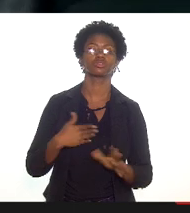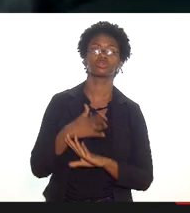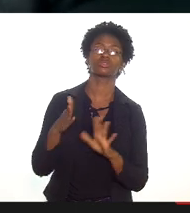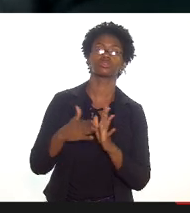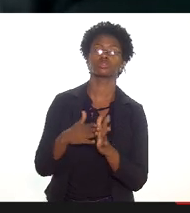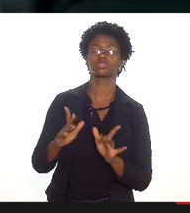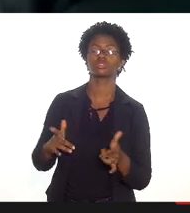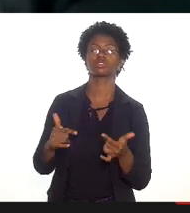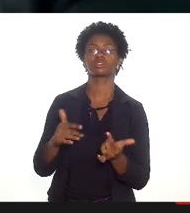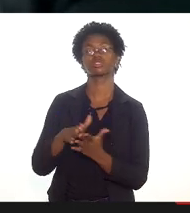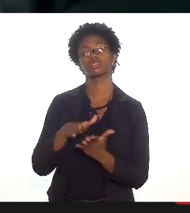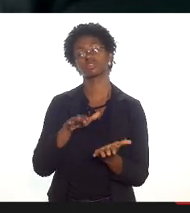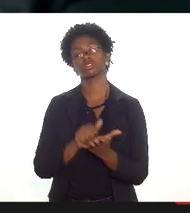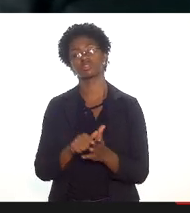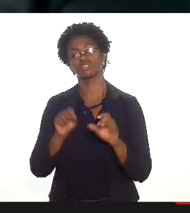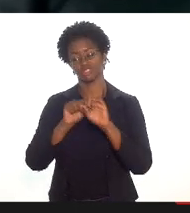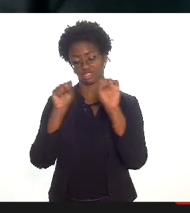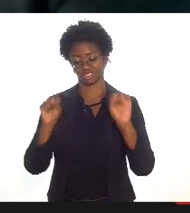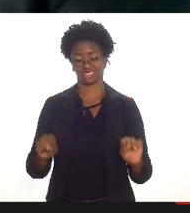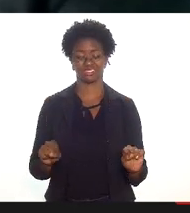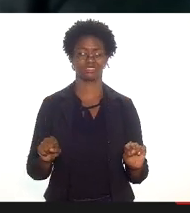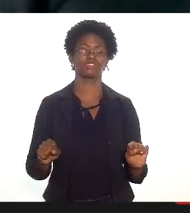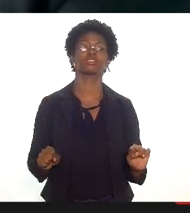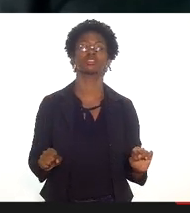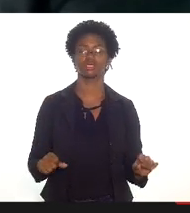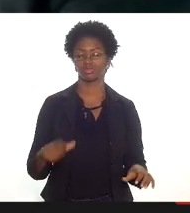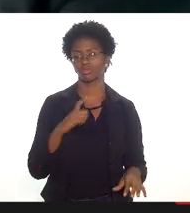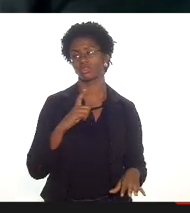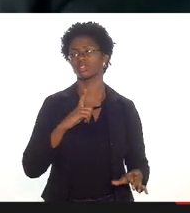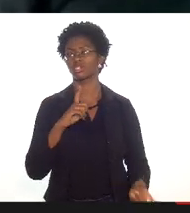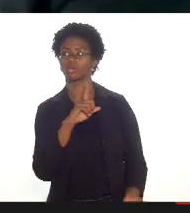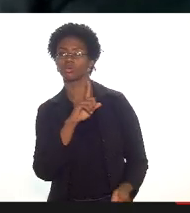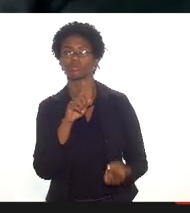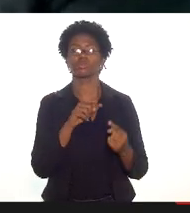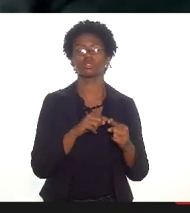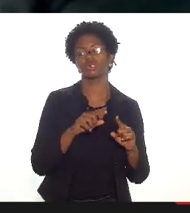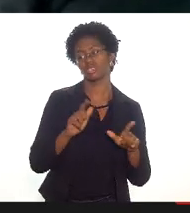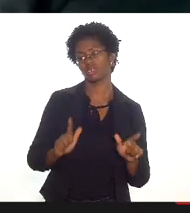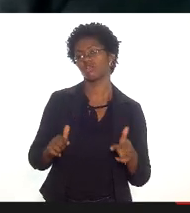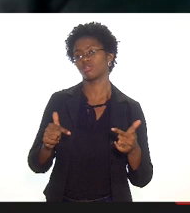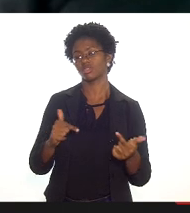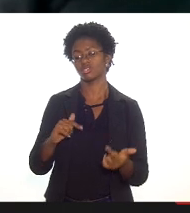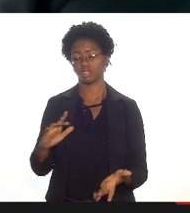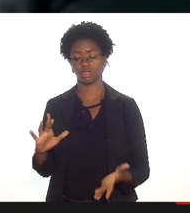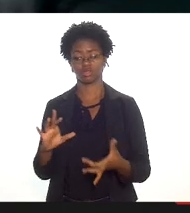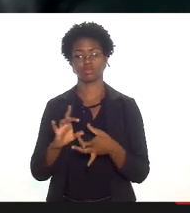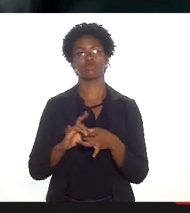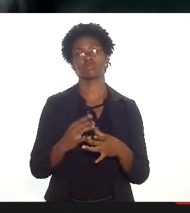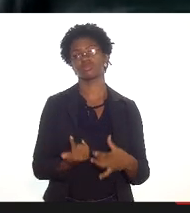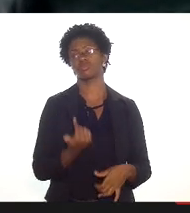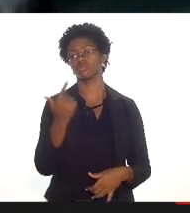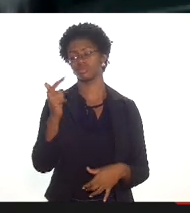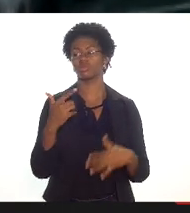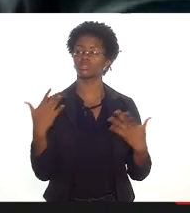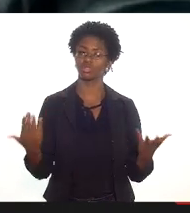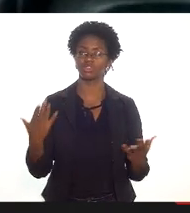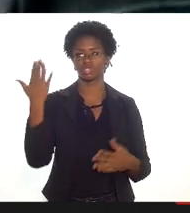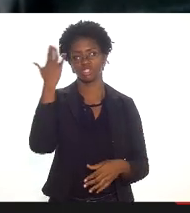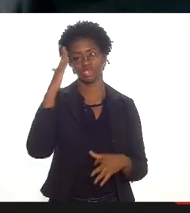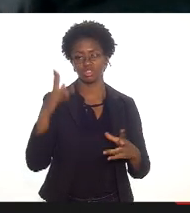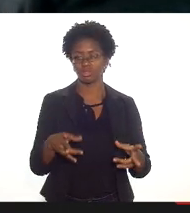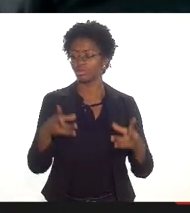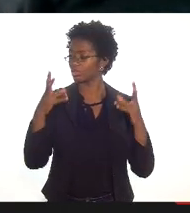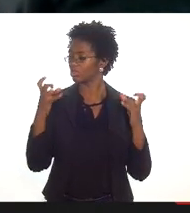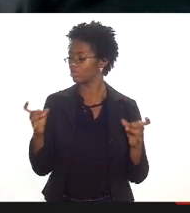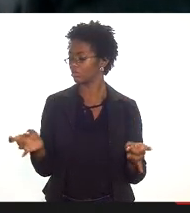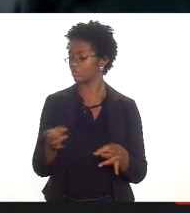sistema vai derivar em uma ação compatível no outro. Então, entende que há um